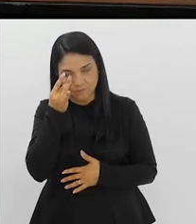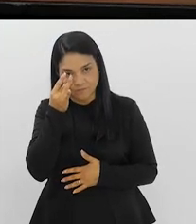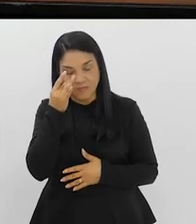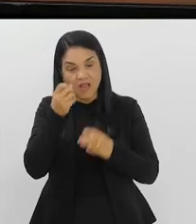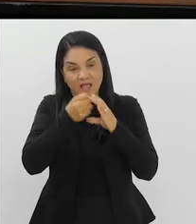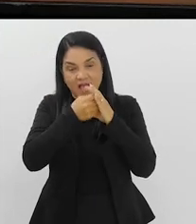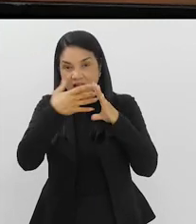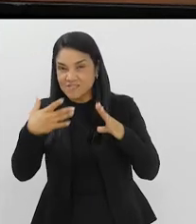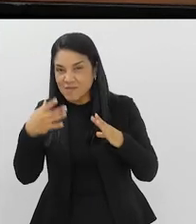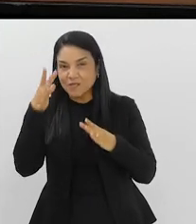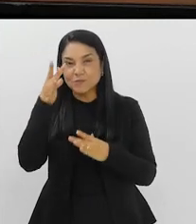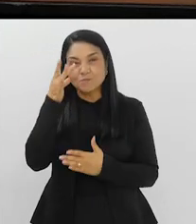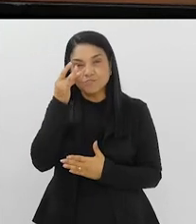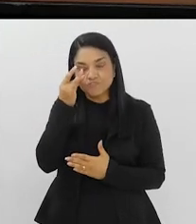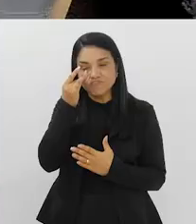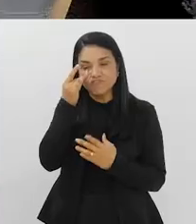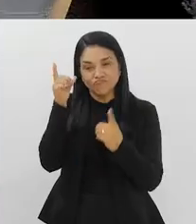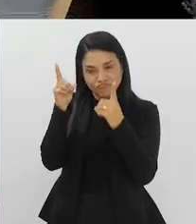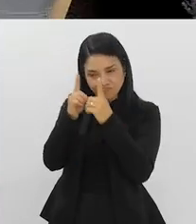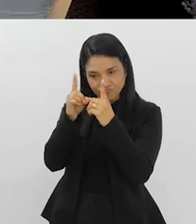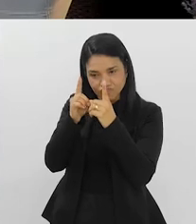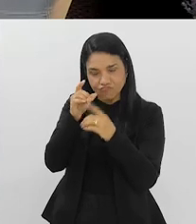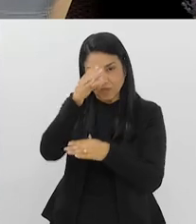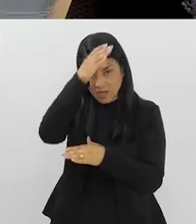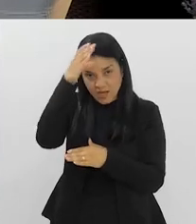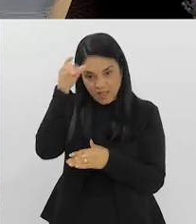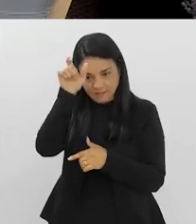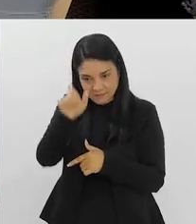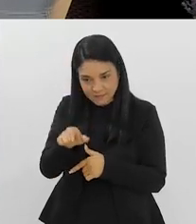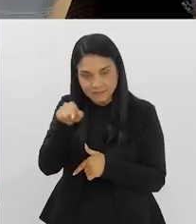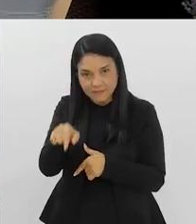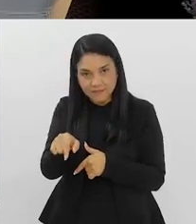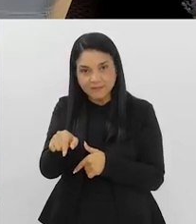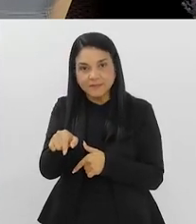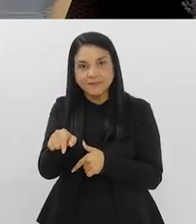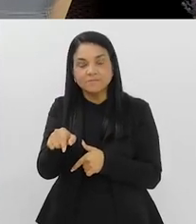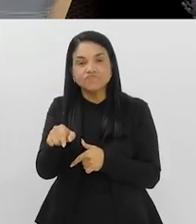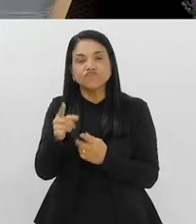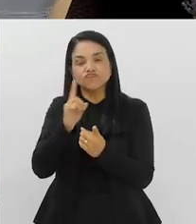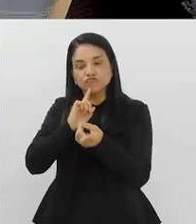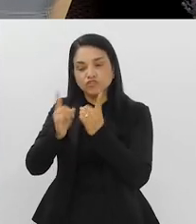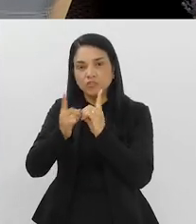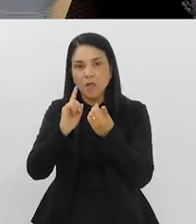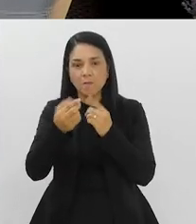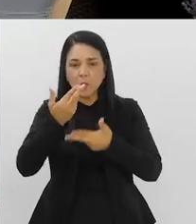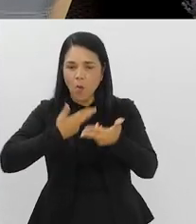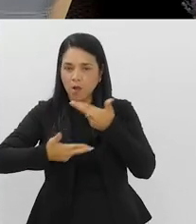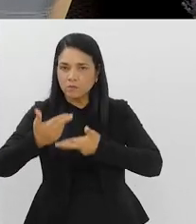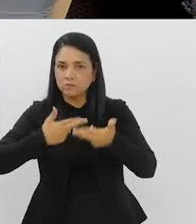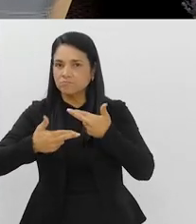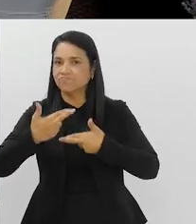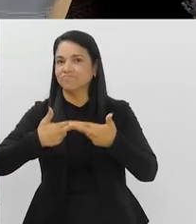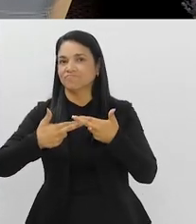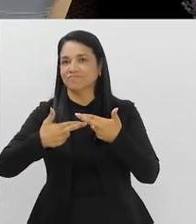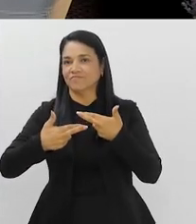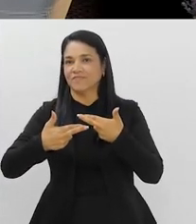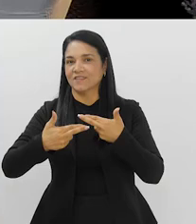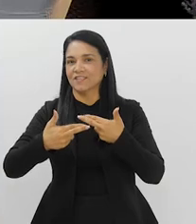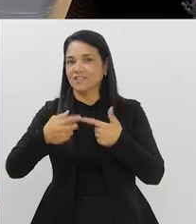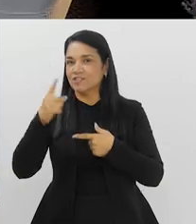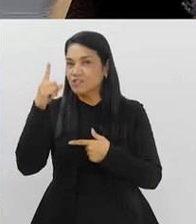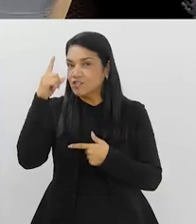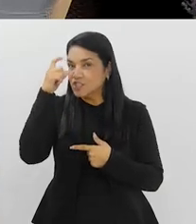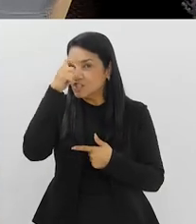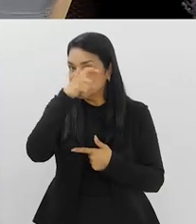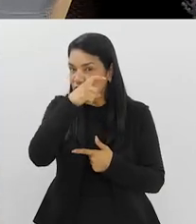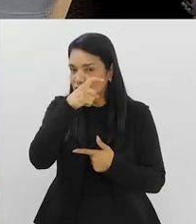presencial. Eu acho que tem aspectos da presencialidade, da atmosfera do convívio, da dinâmica do relacionamento, que é